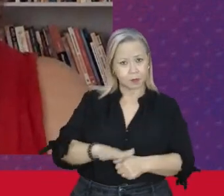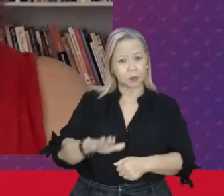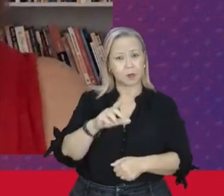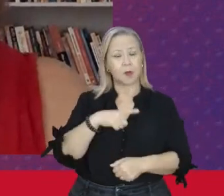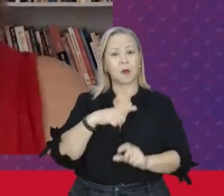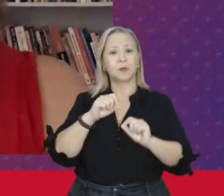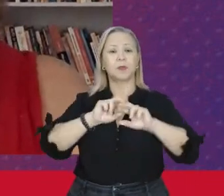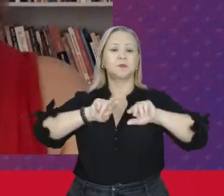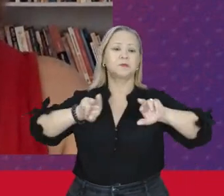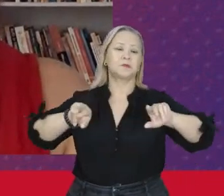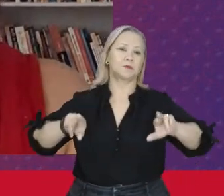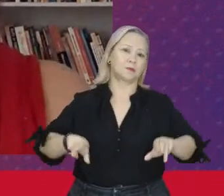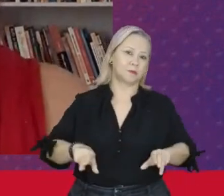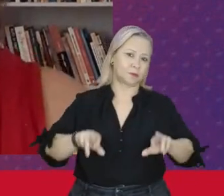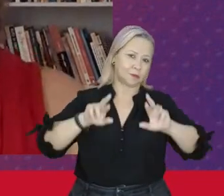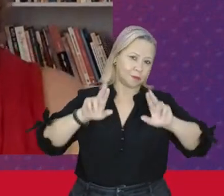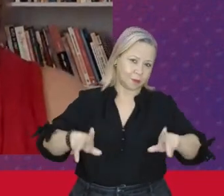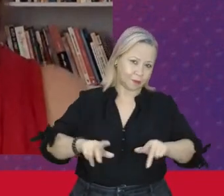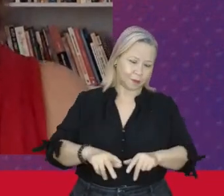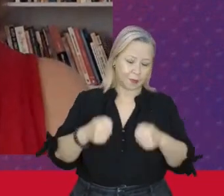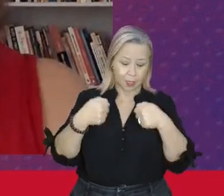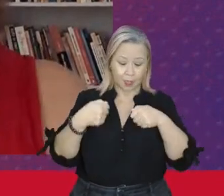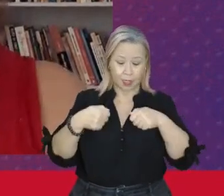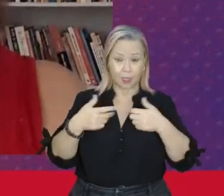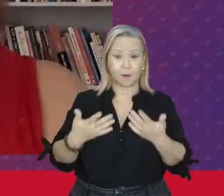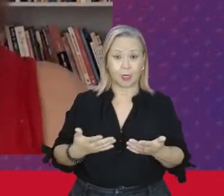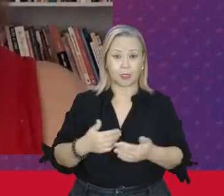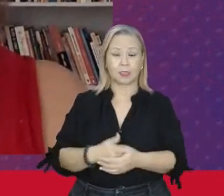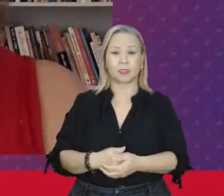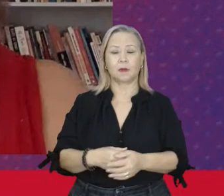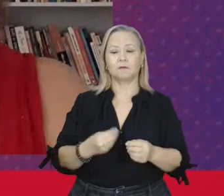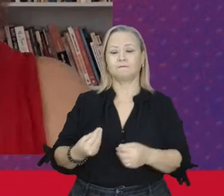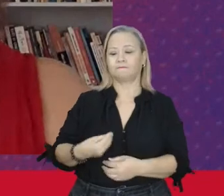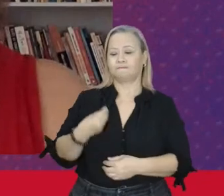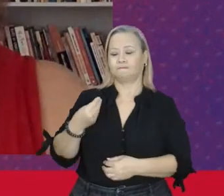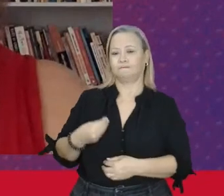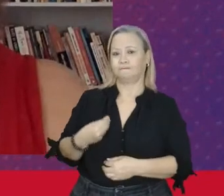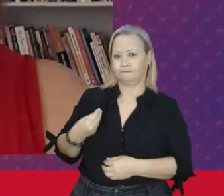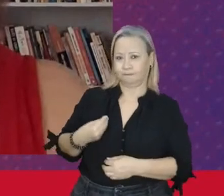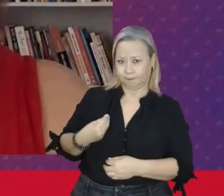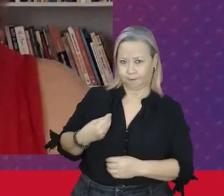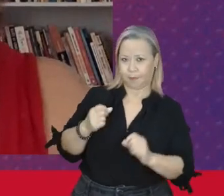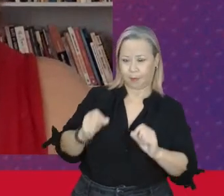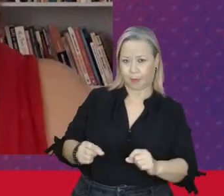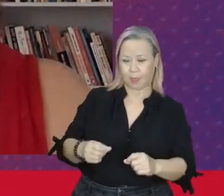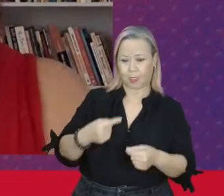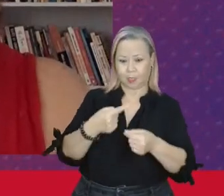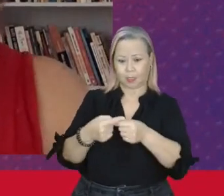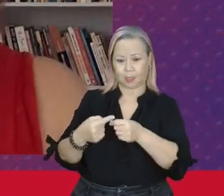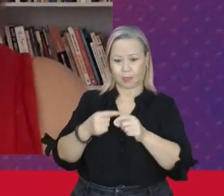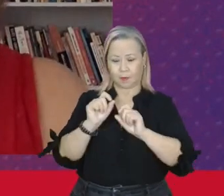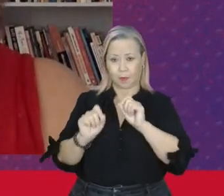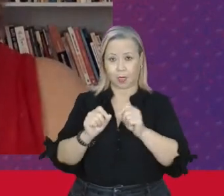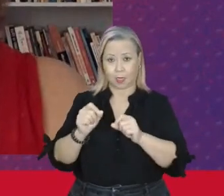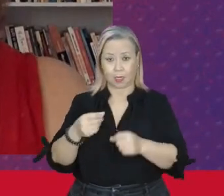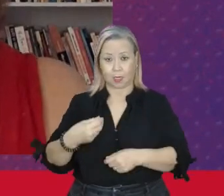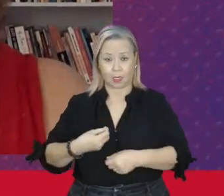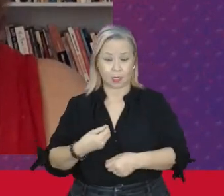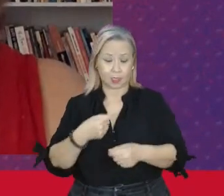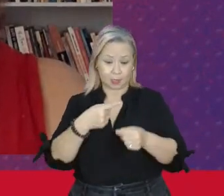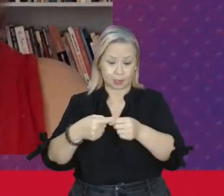temos diversidades, né, e que precisam estar presente na cidade para que essa cidade